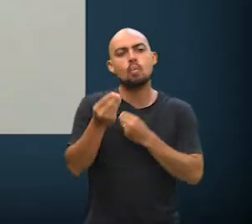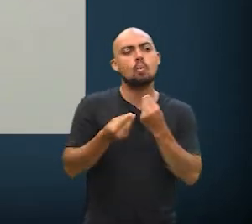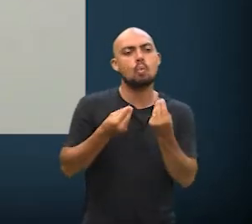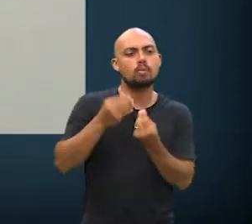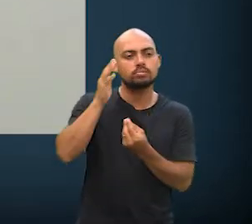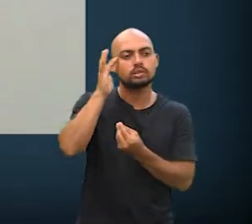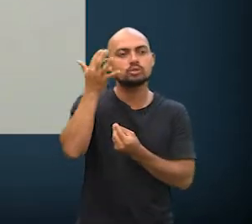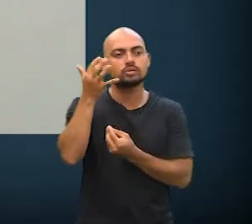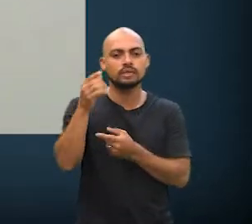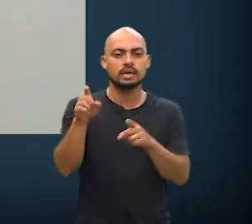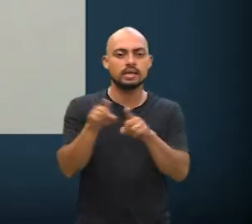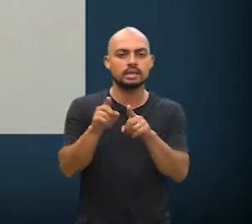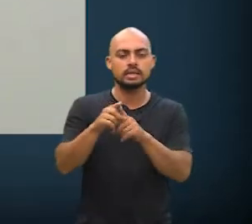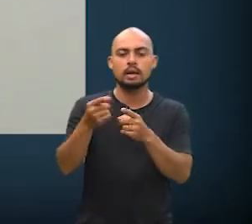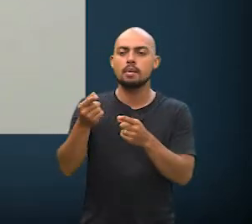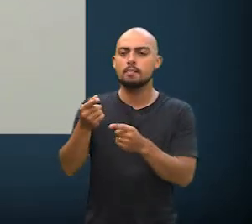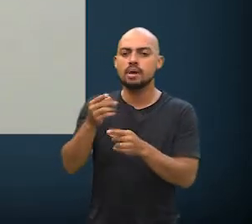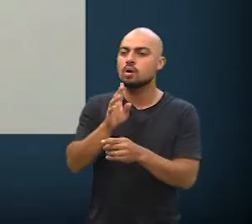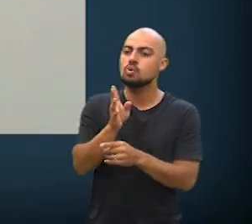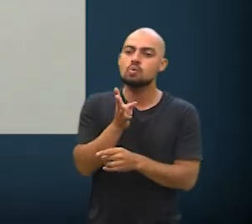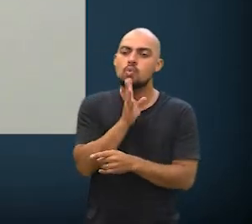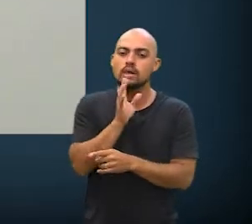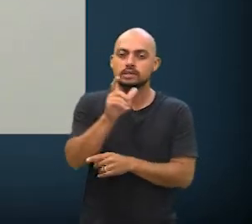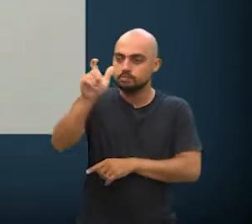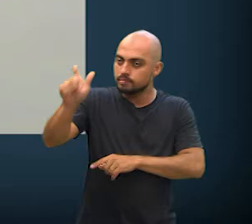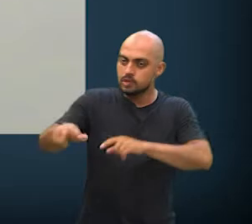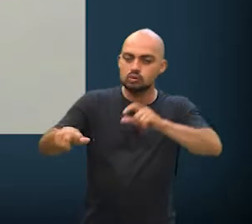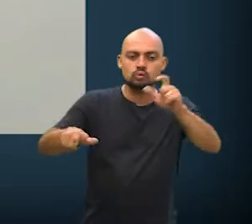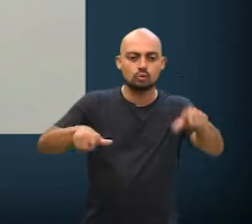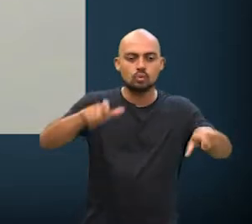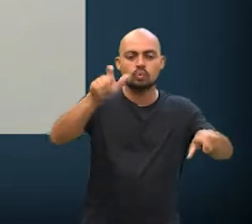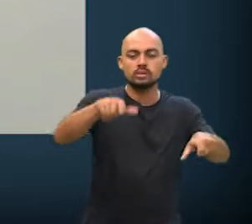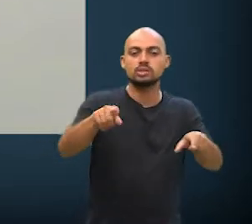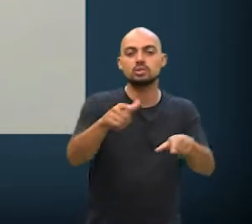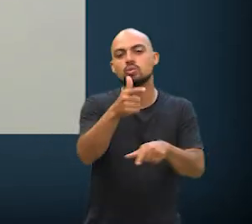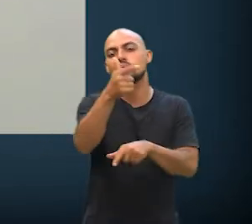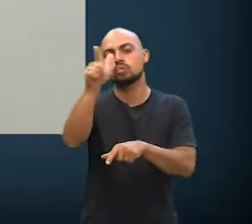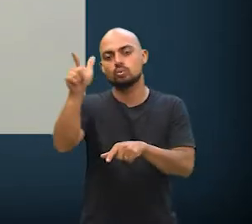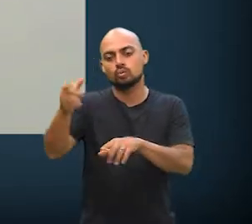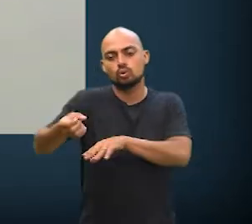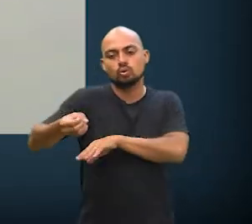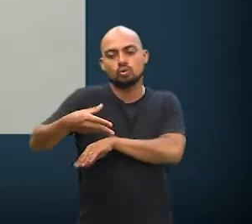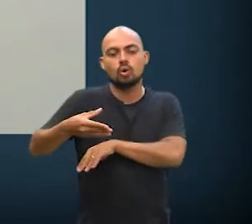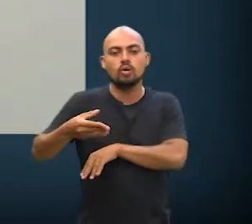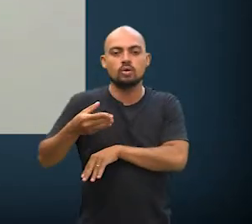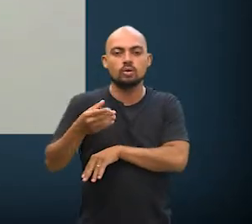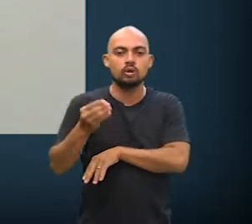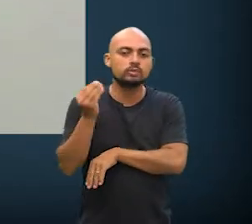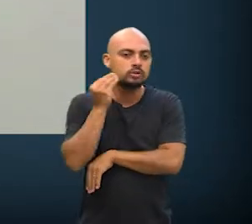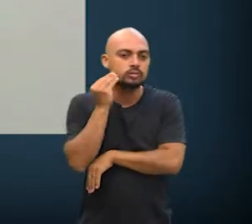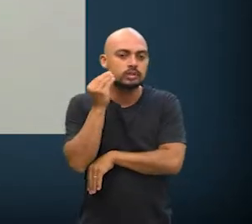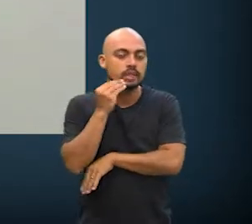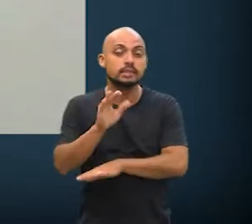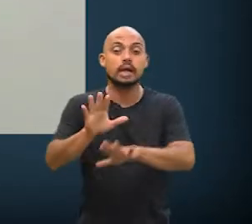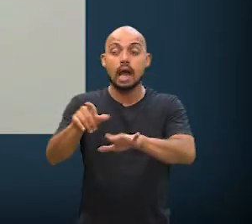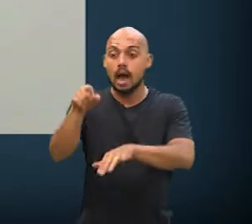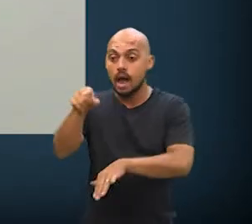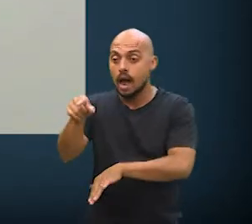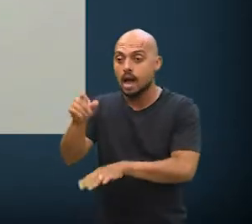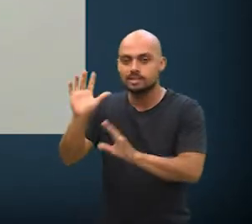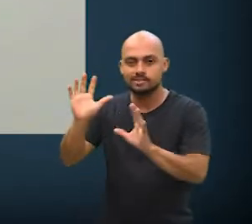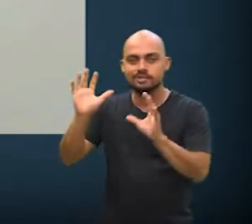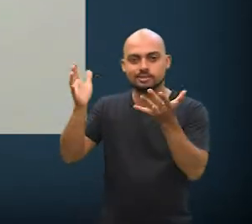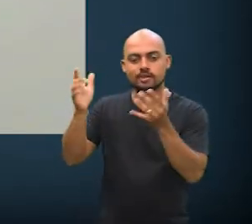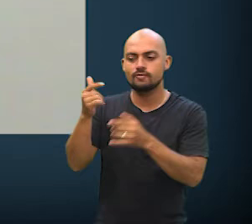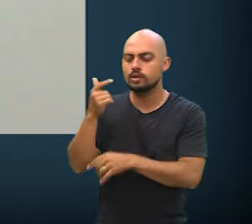até para captação de investidores e conhecer também novas oportunidades, novos parceiros. E em um desses eventos a gente teve a oportunidade